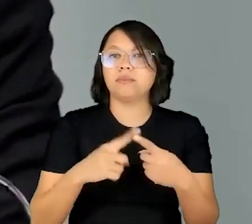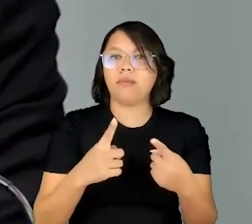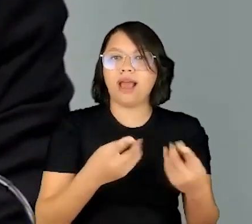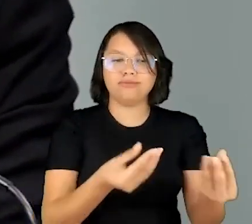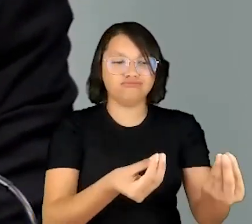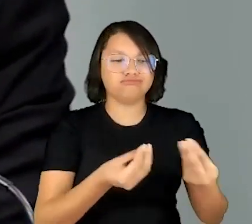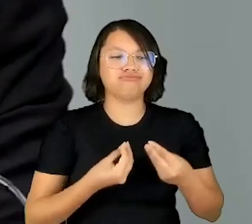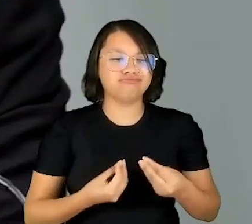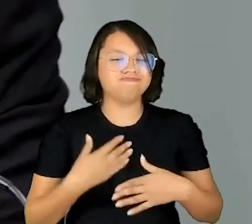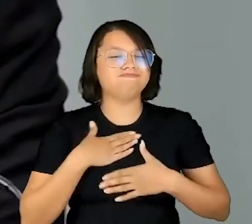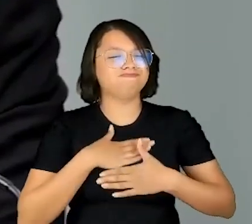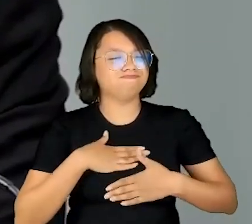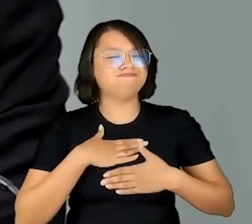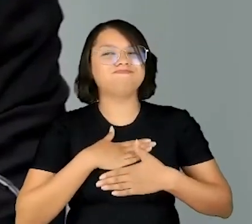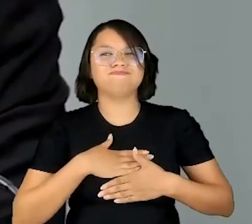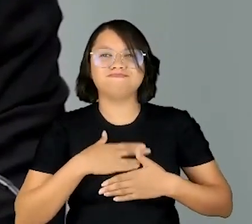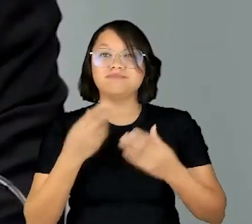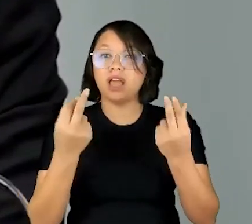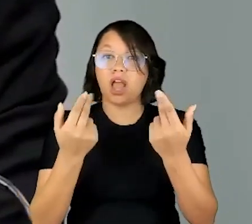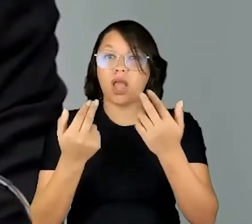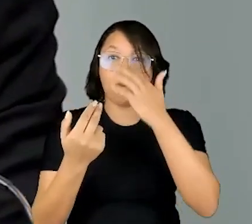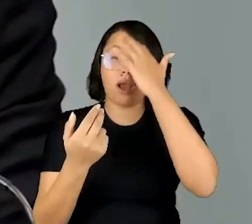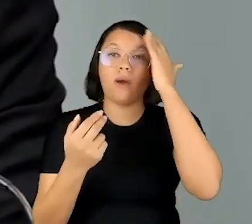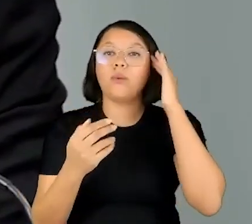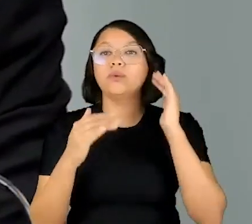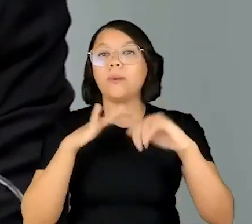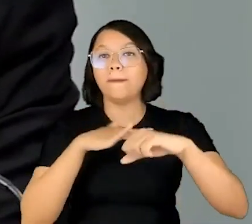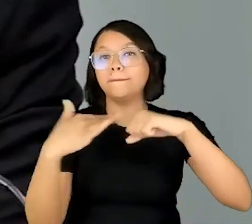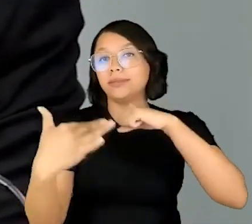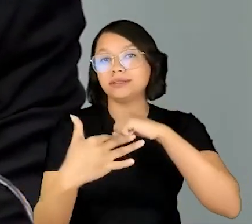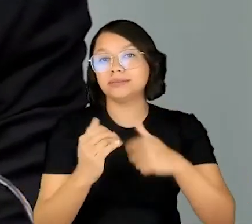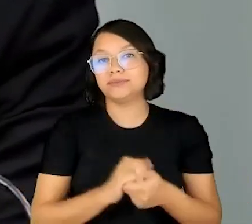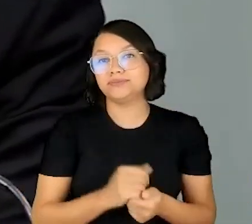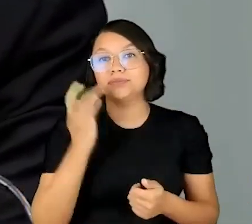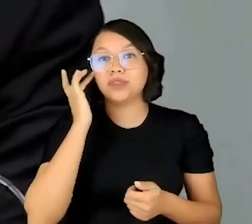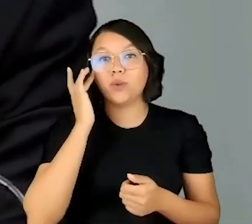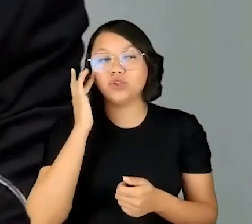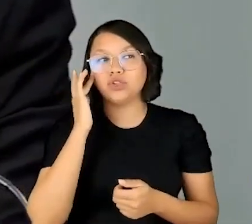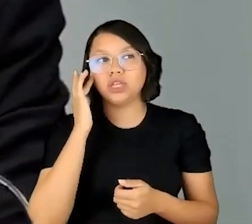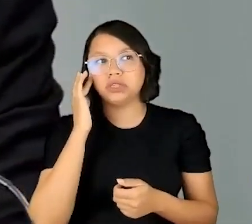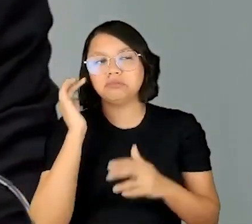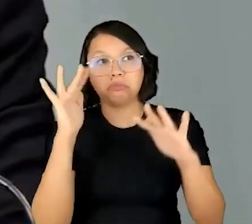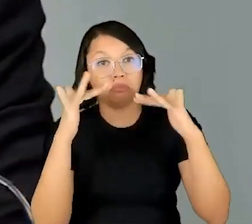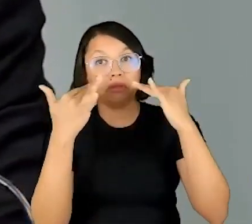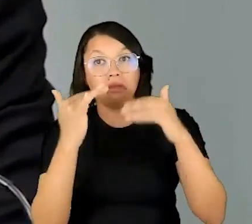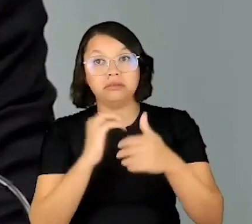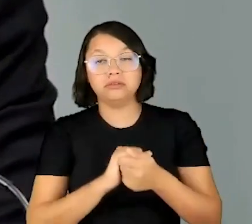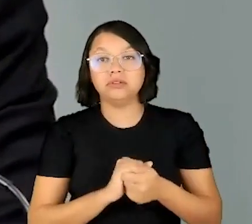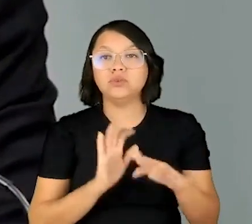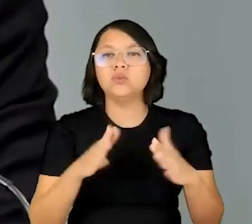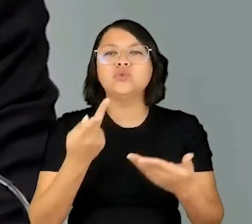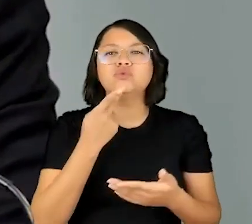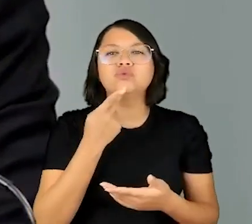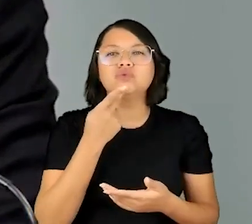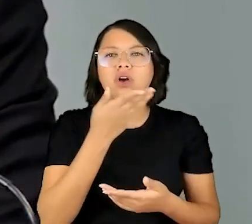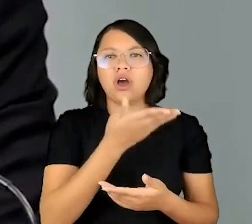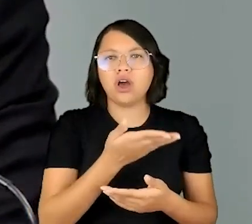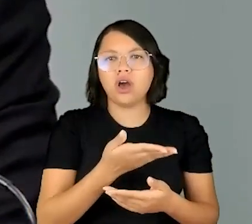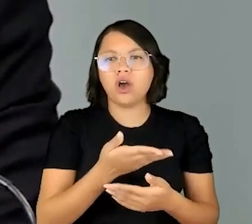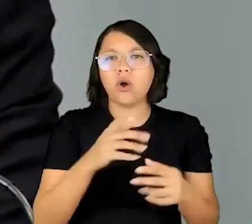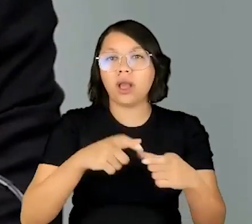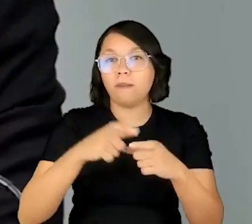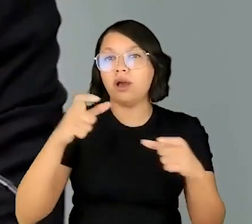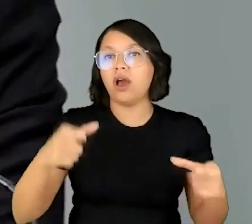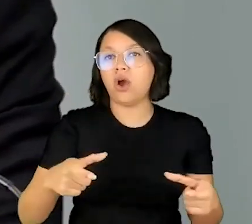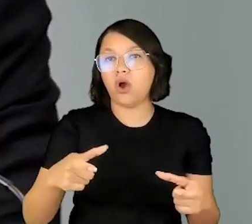orgulho, como nos trouxe no tratamento da pandemia. E eu achei muito interessante, desembargador, que quando o senhor menciona que a maior parte dos